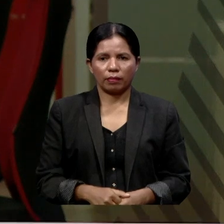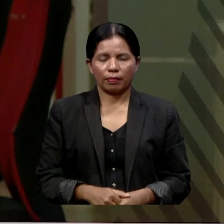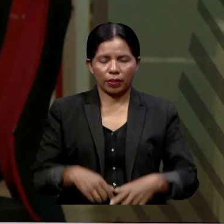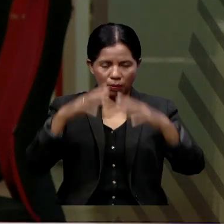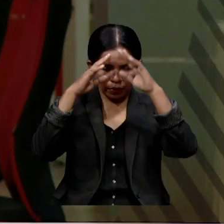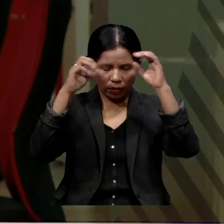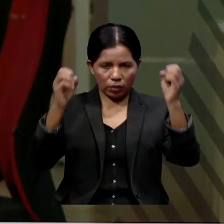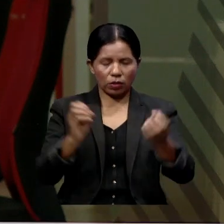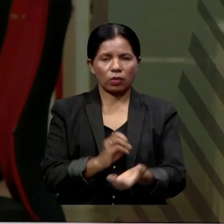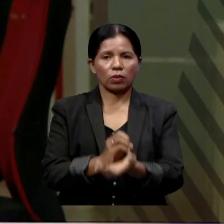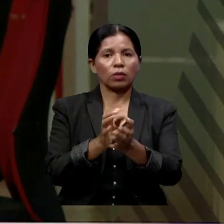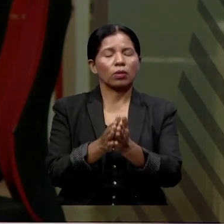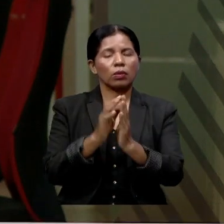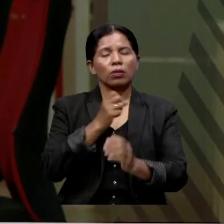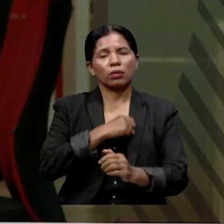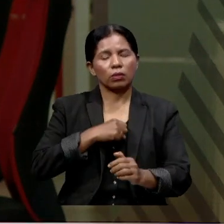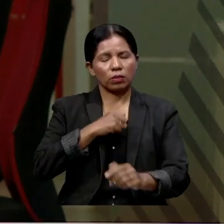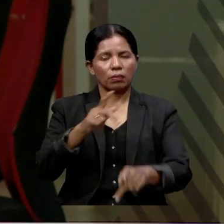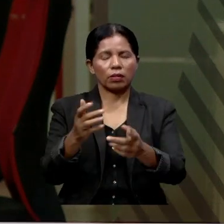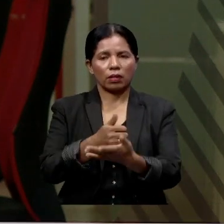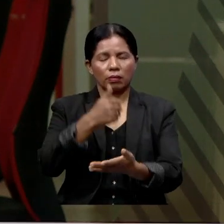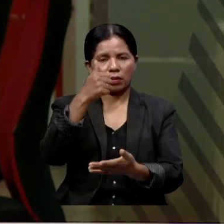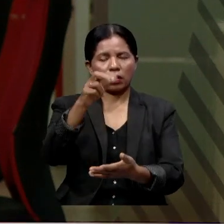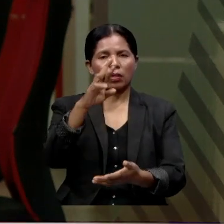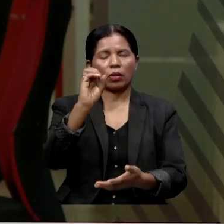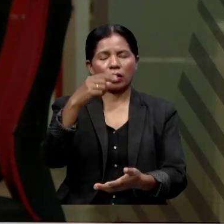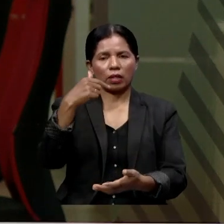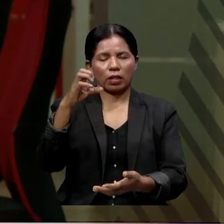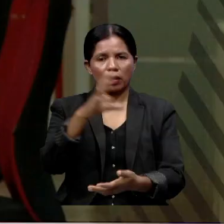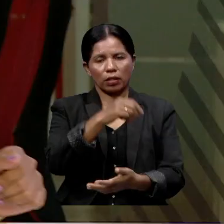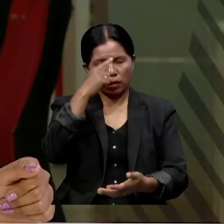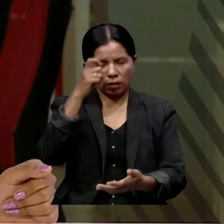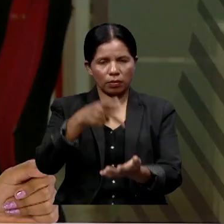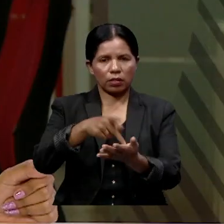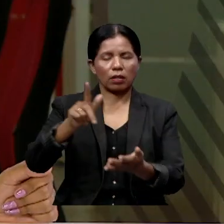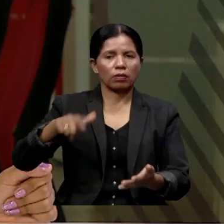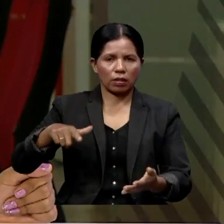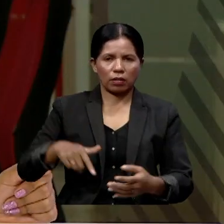Prezidente Autoridade Raeoa husu deskulpa manan nain Road Race Oe-Cusse tanba pagamentu tarde.